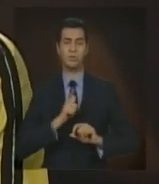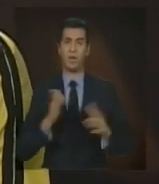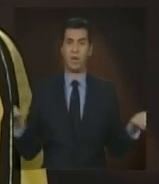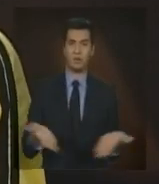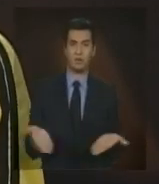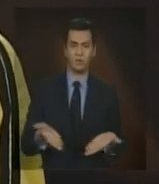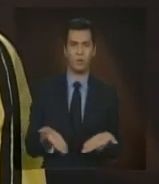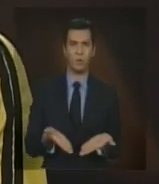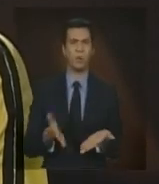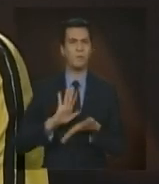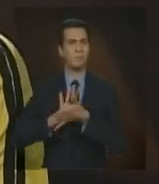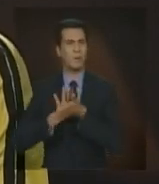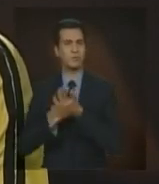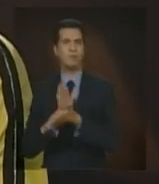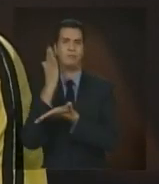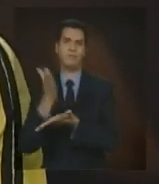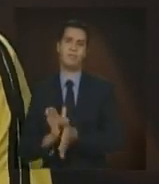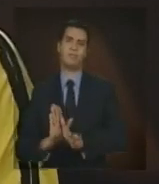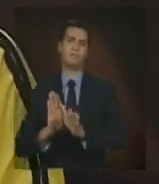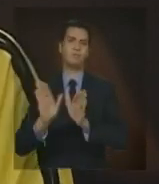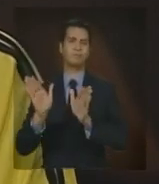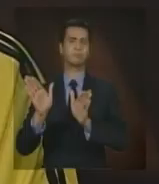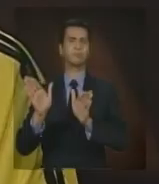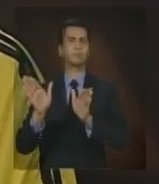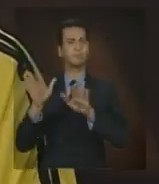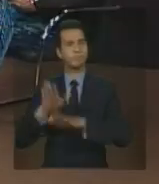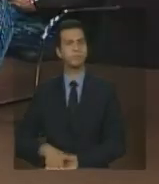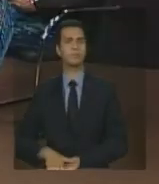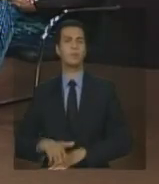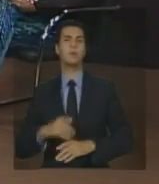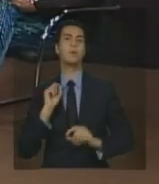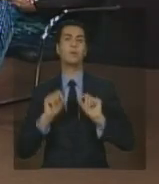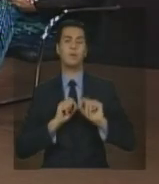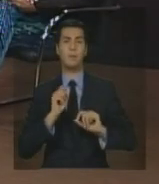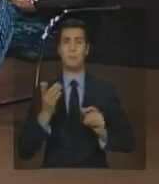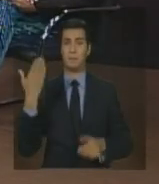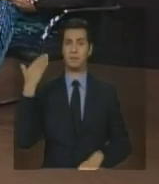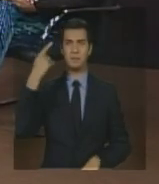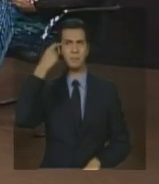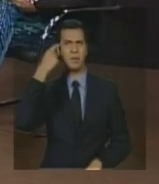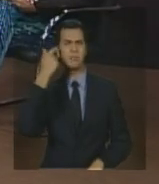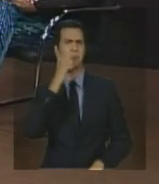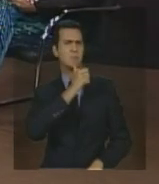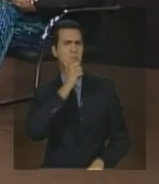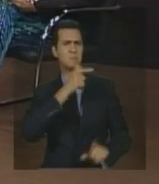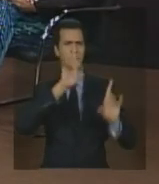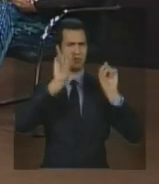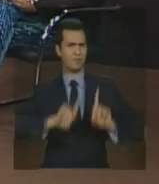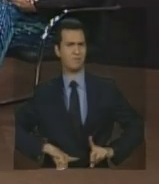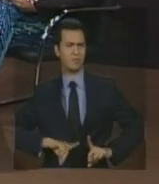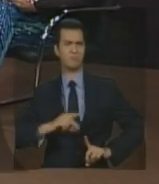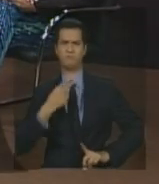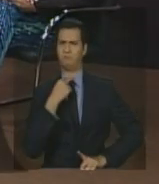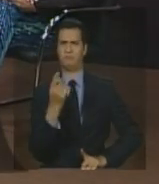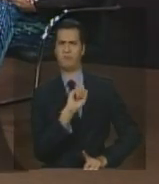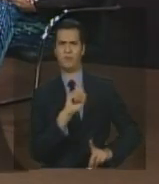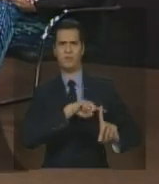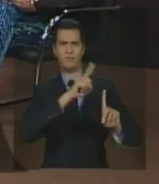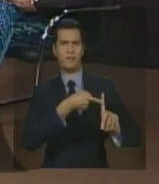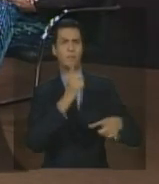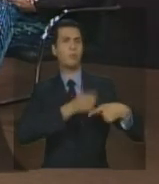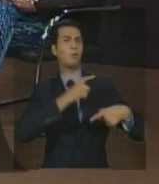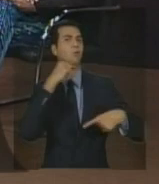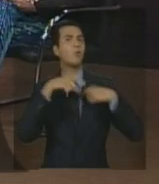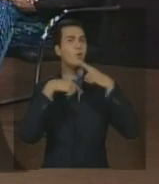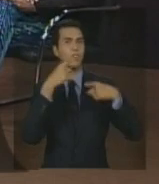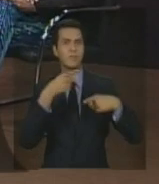né? Igual antigamente, a pessoa com deficiência, a mulher não pode ficar grávida porque não vai conseguir criar seu filho.